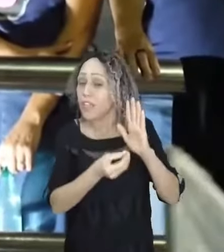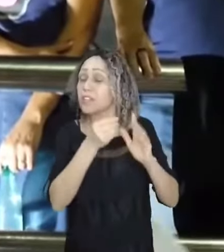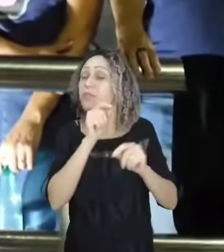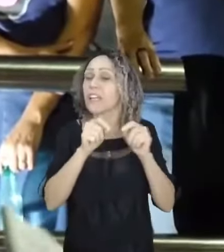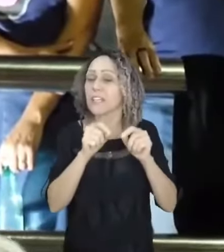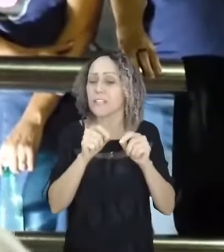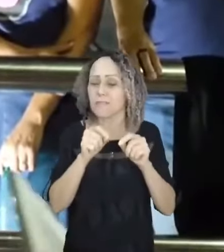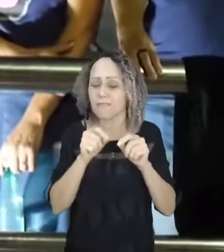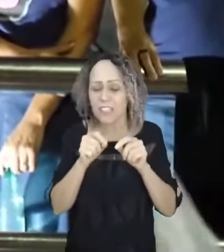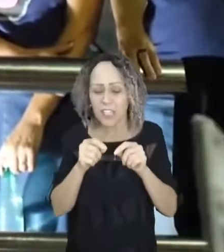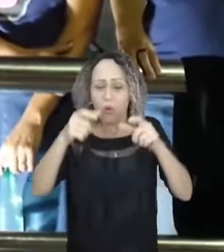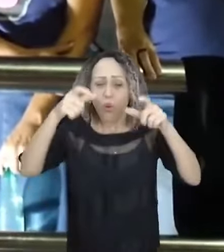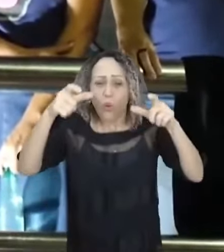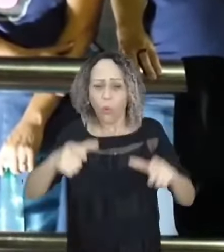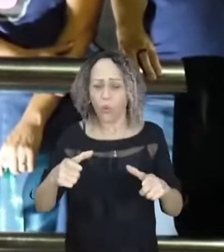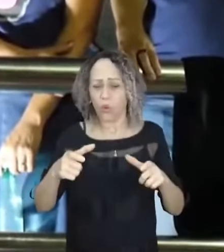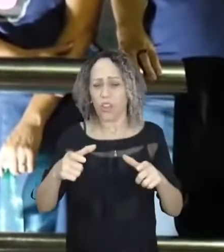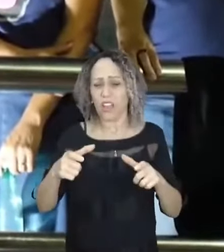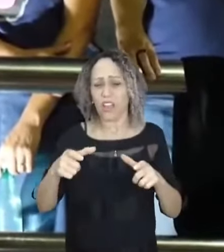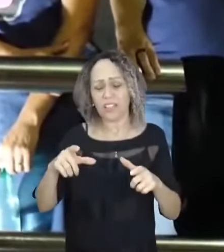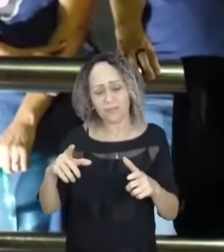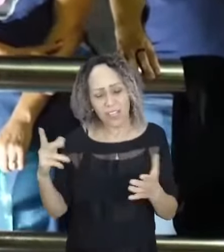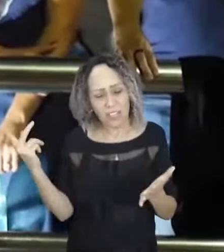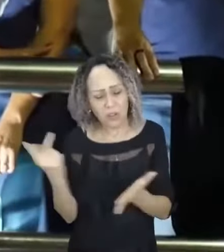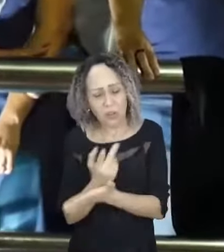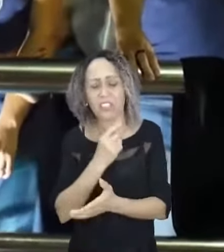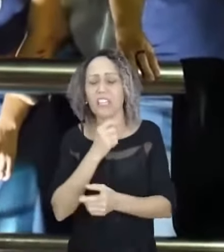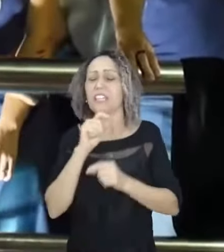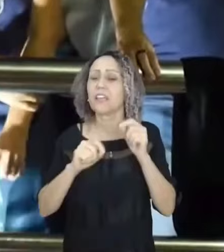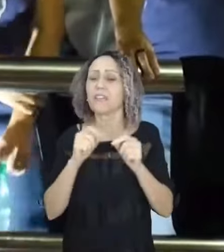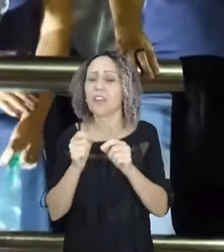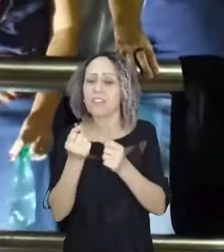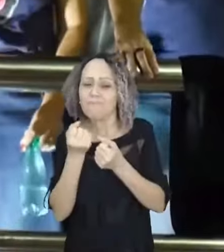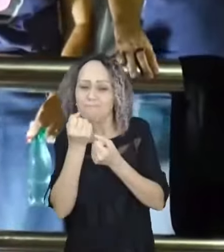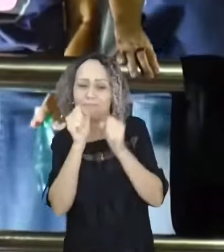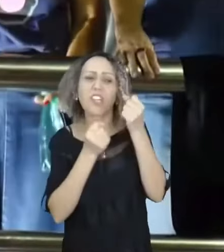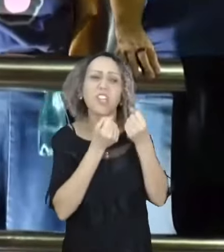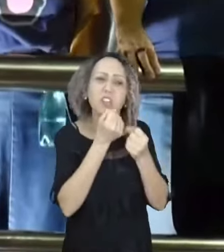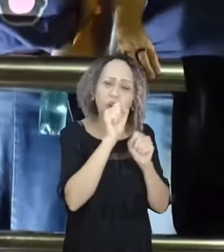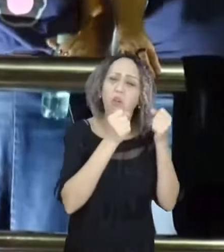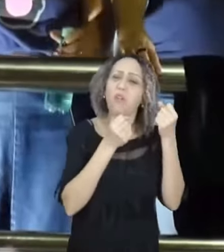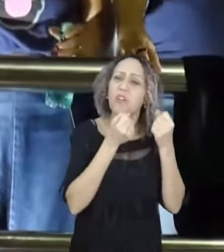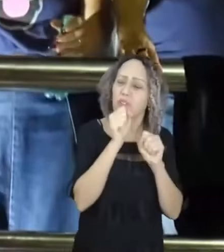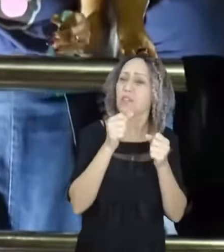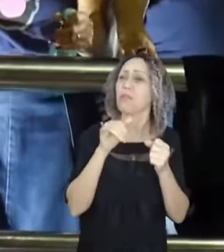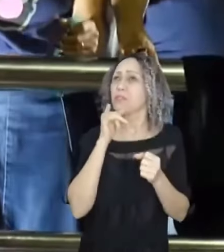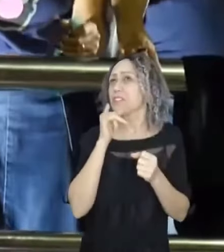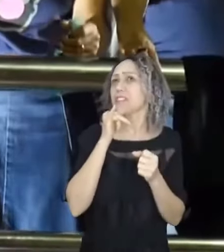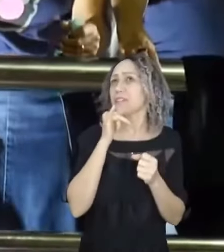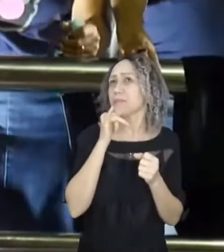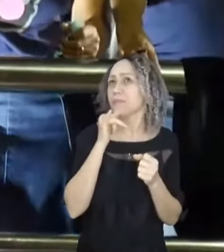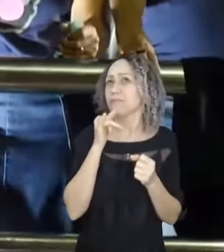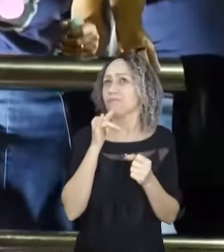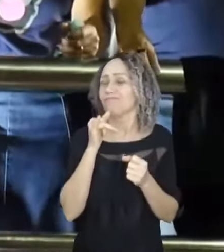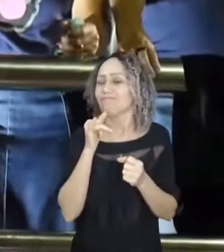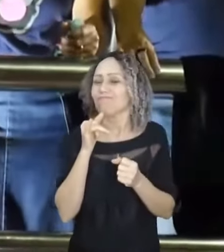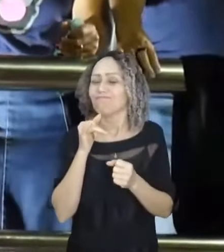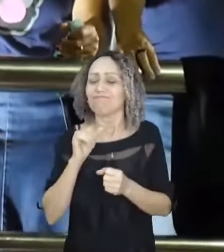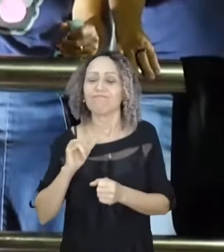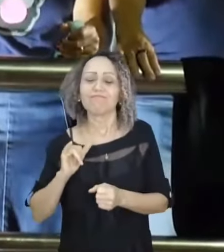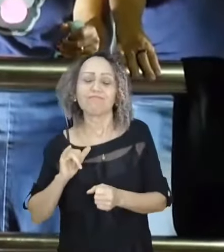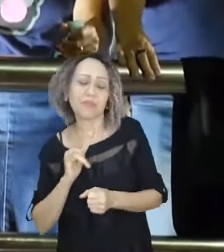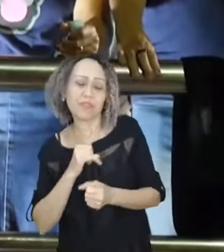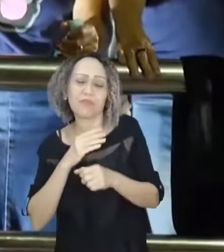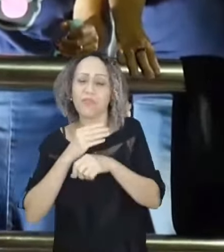indústria para a indústria de fármaco e quem sabe para a indústria de cosmético. Hoje, manter uma árvore em